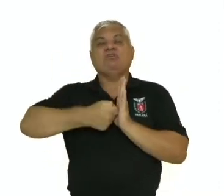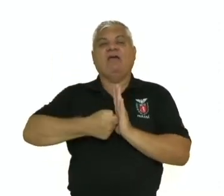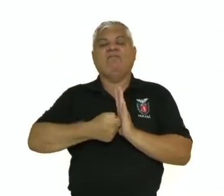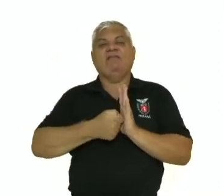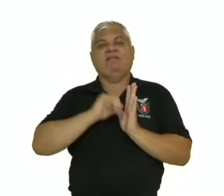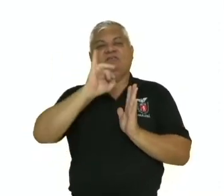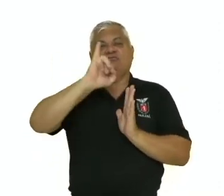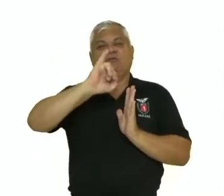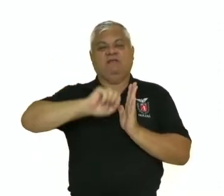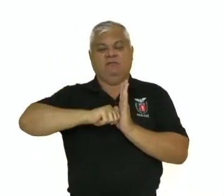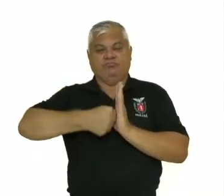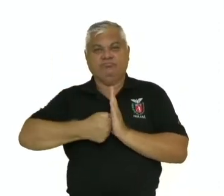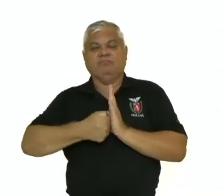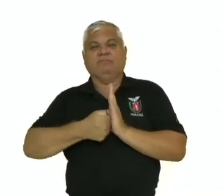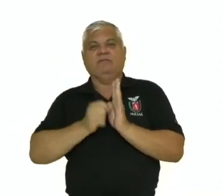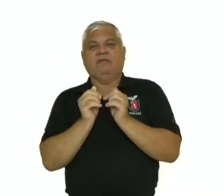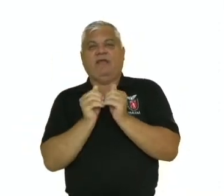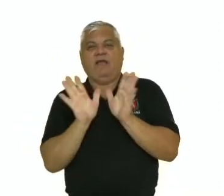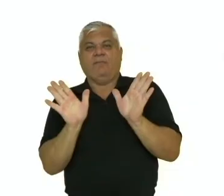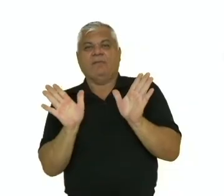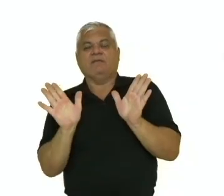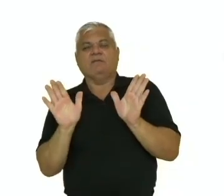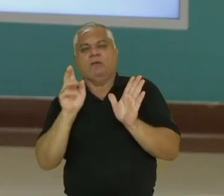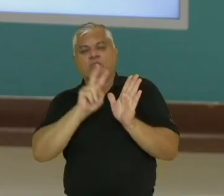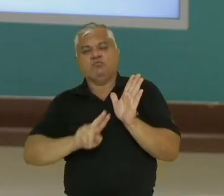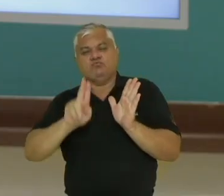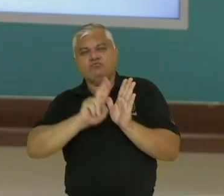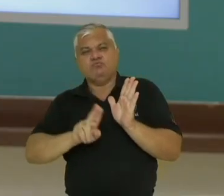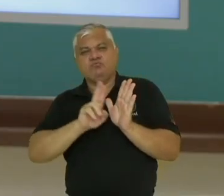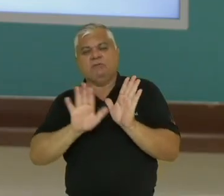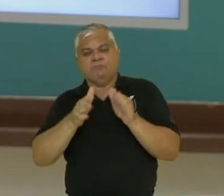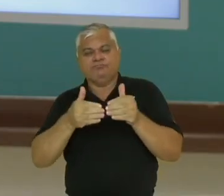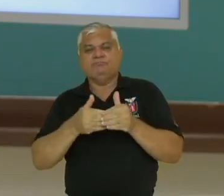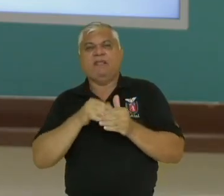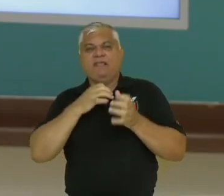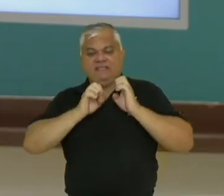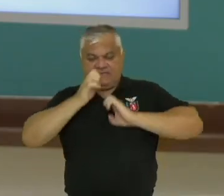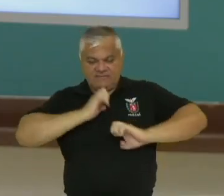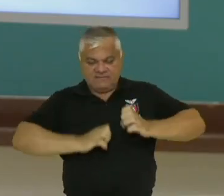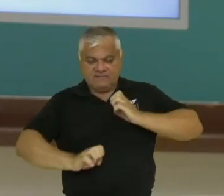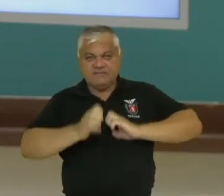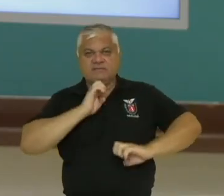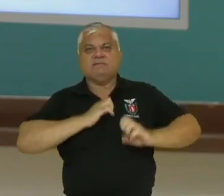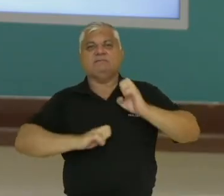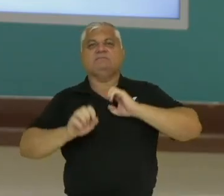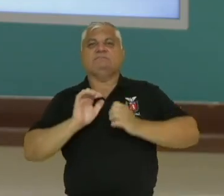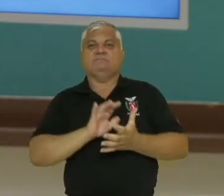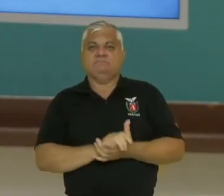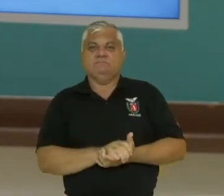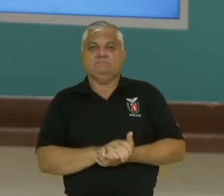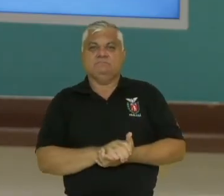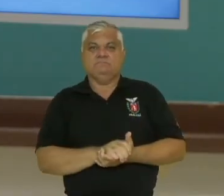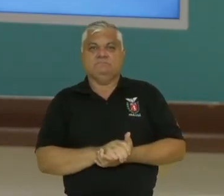para a glicose entrar nas células e ser utilizada como fonte de energia pelas pessoas.